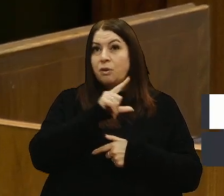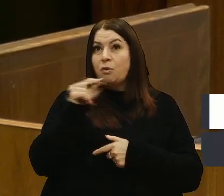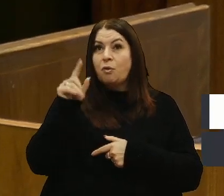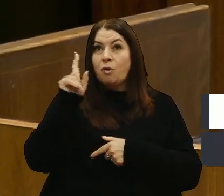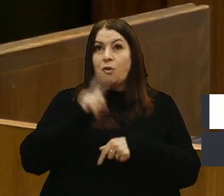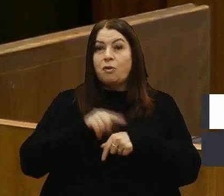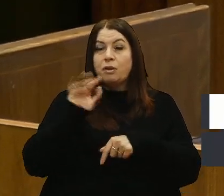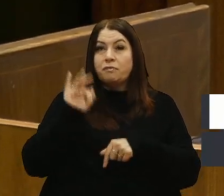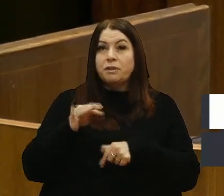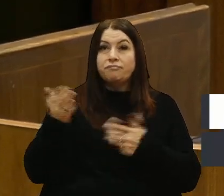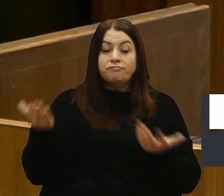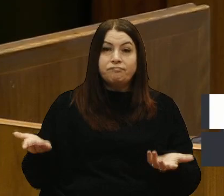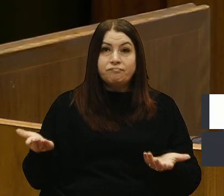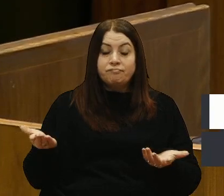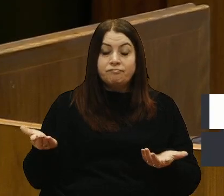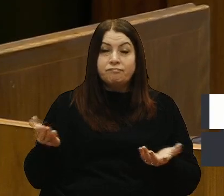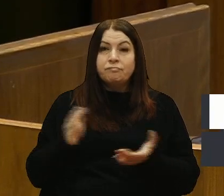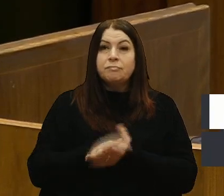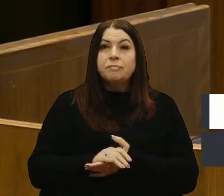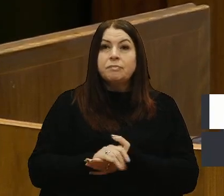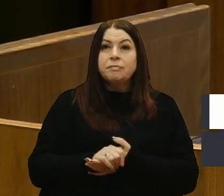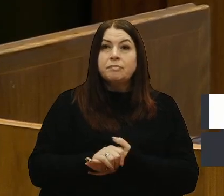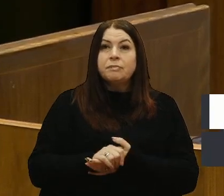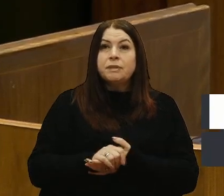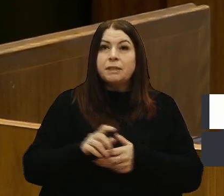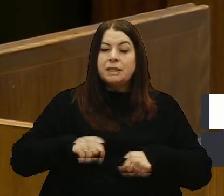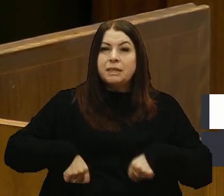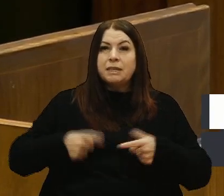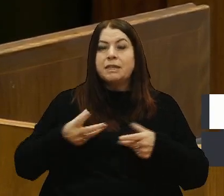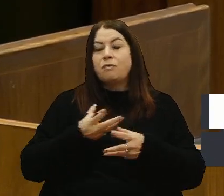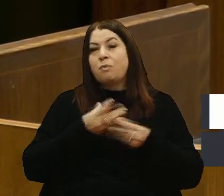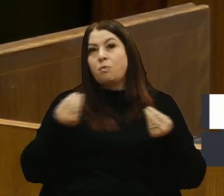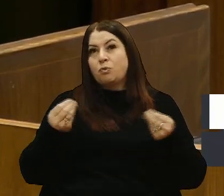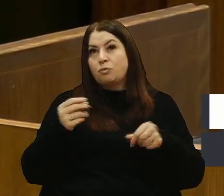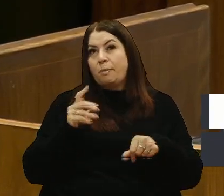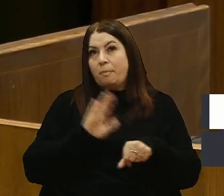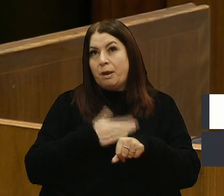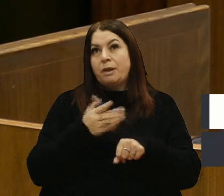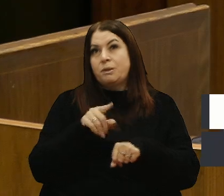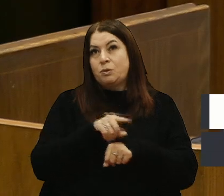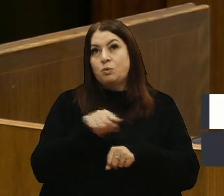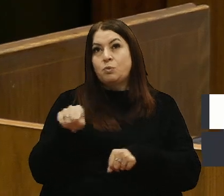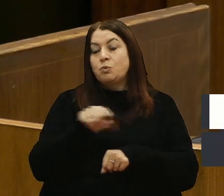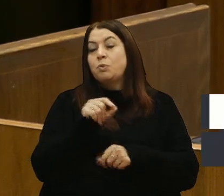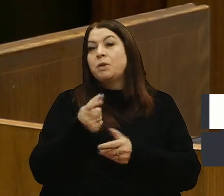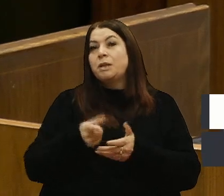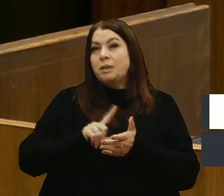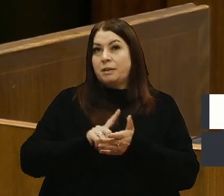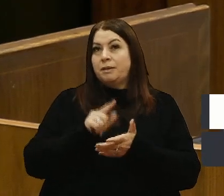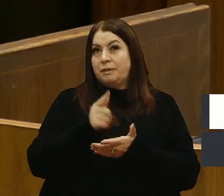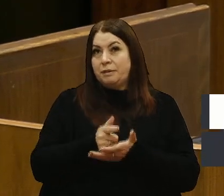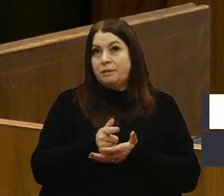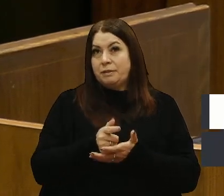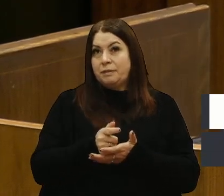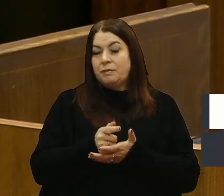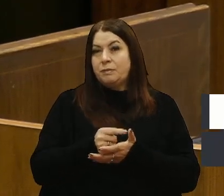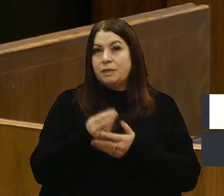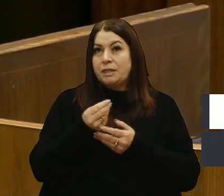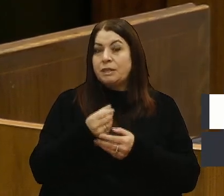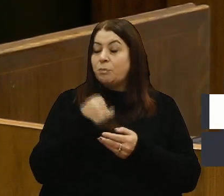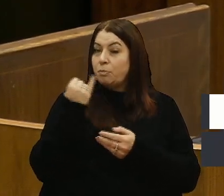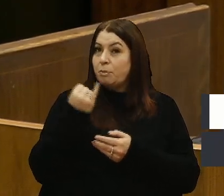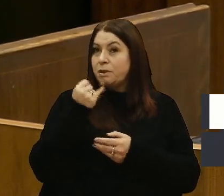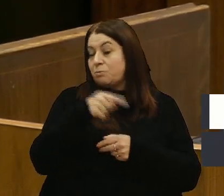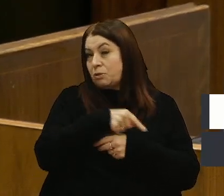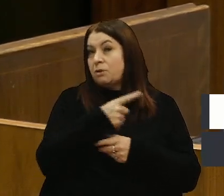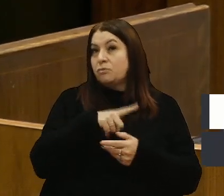terminar. E mais, gastando muito mais do que aquilo que seria o essencial e que